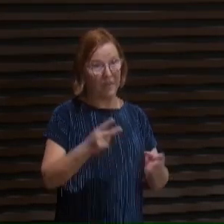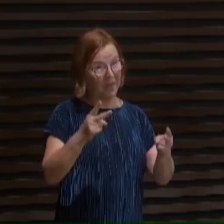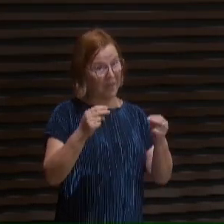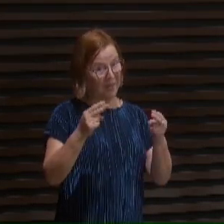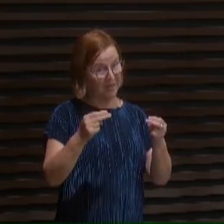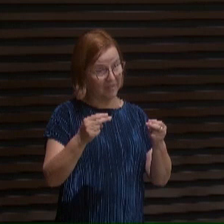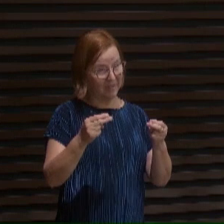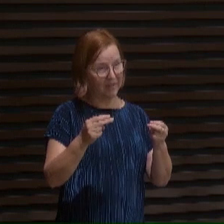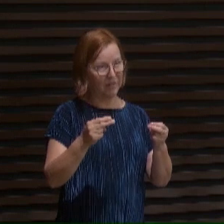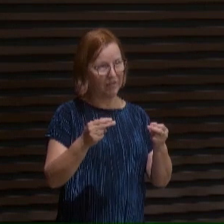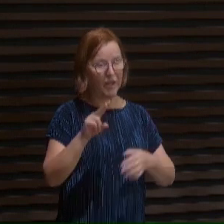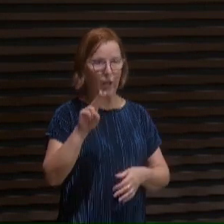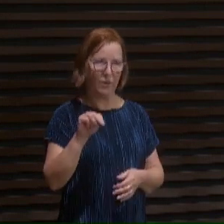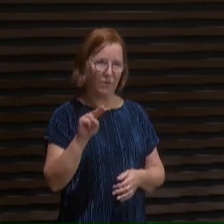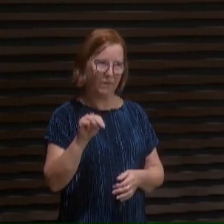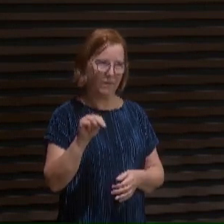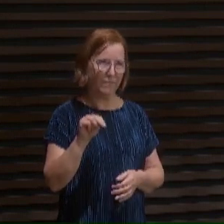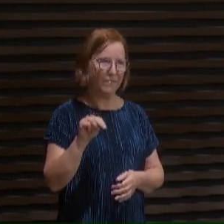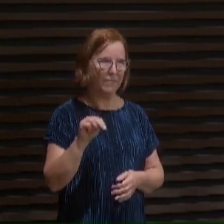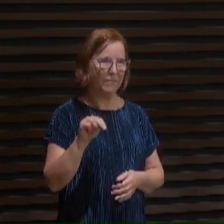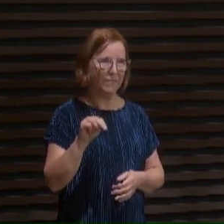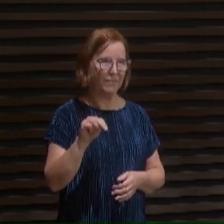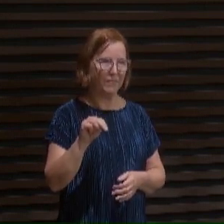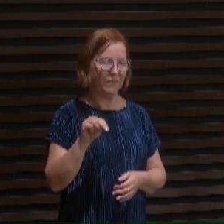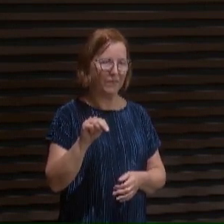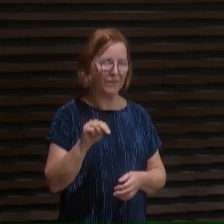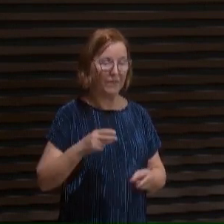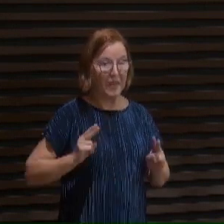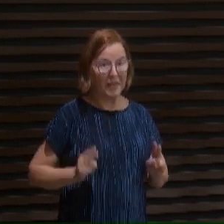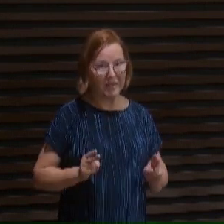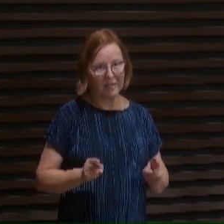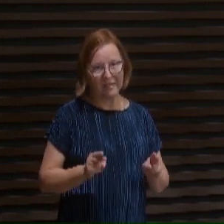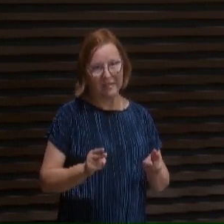forma: jamais. Sempre,